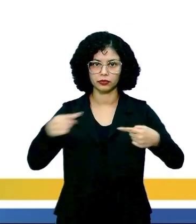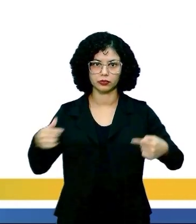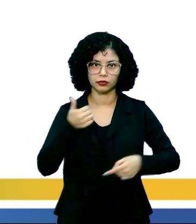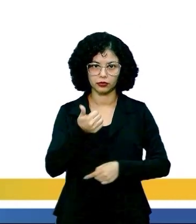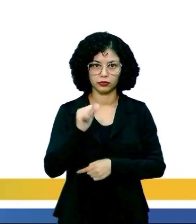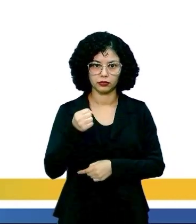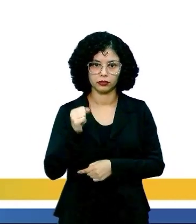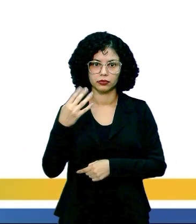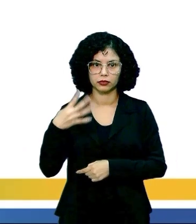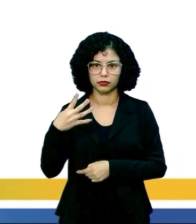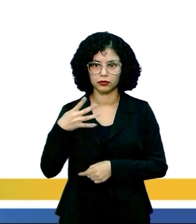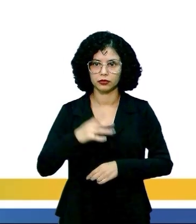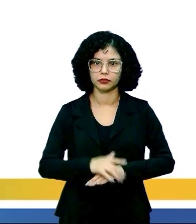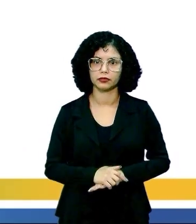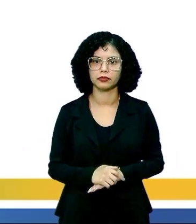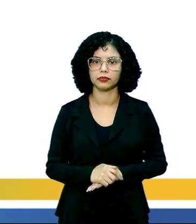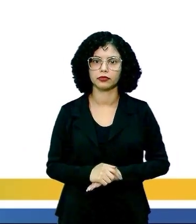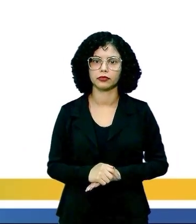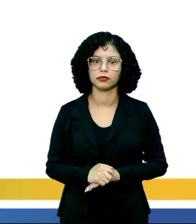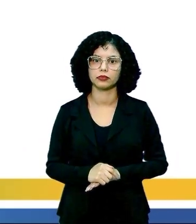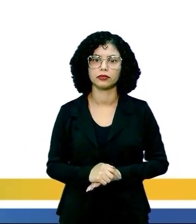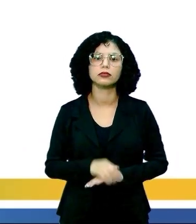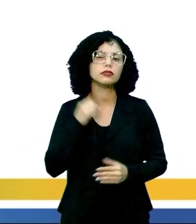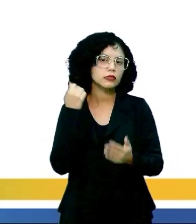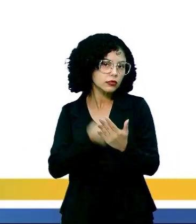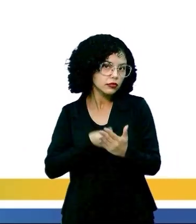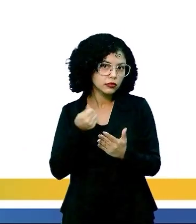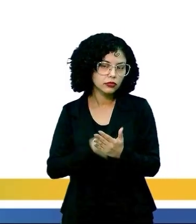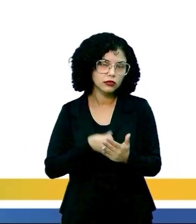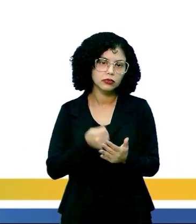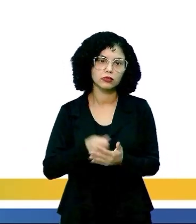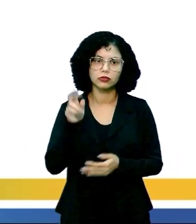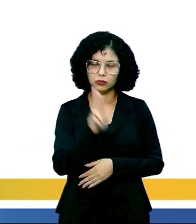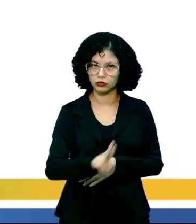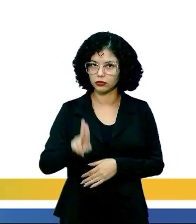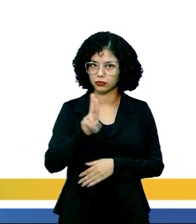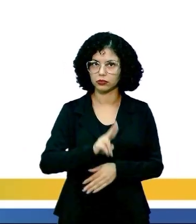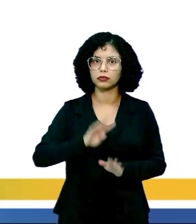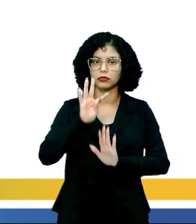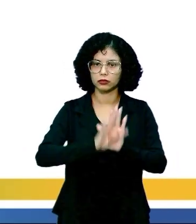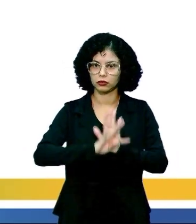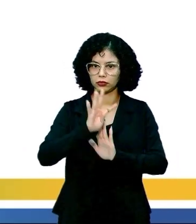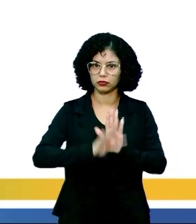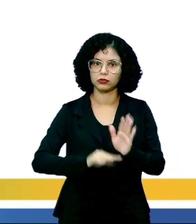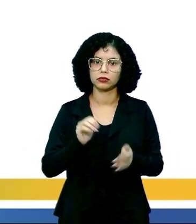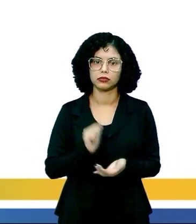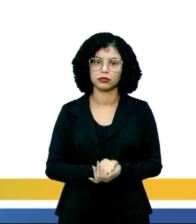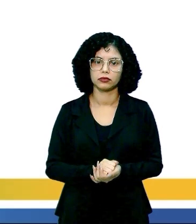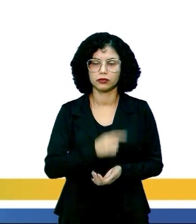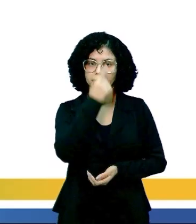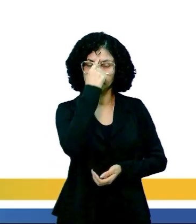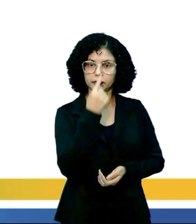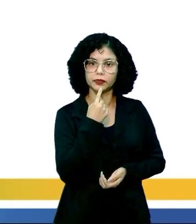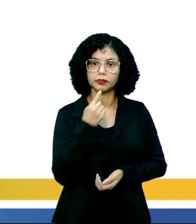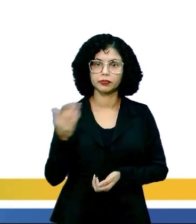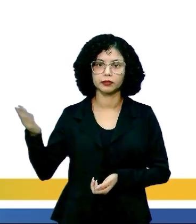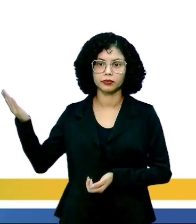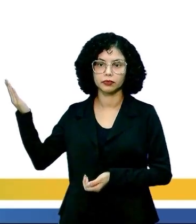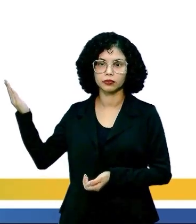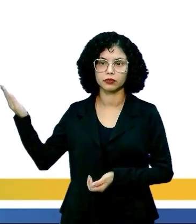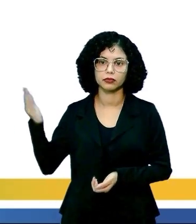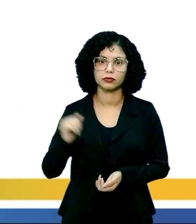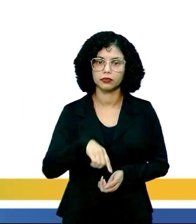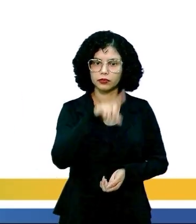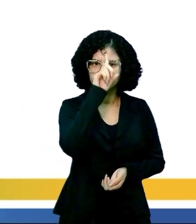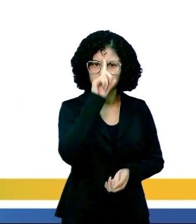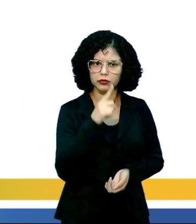página 184. Reforço a utilização do livro. Nós temos uma imagem. E